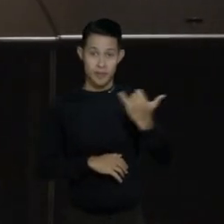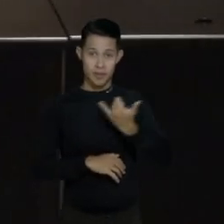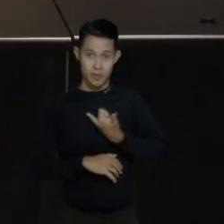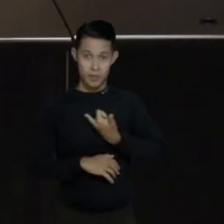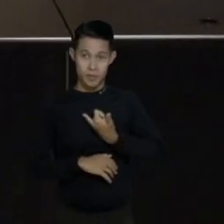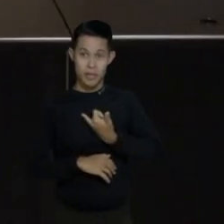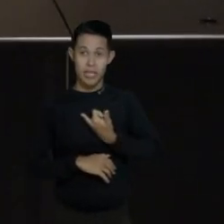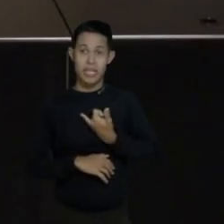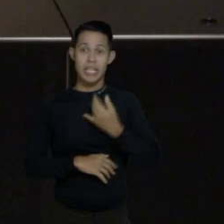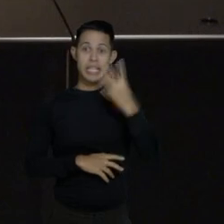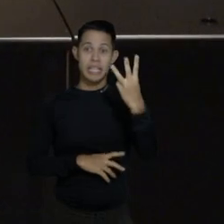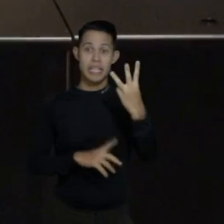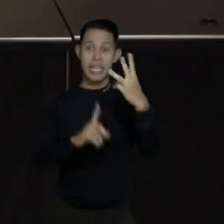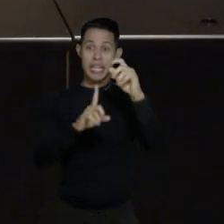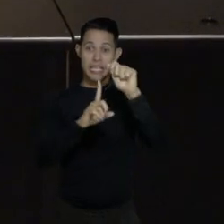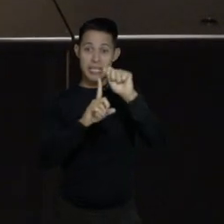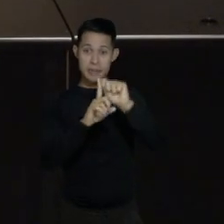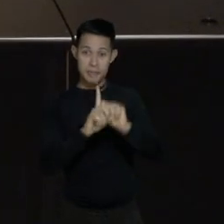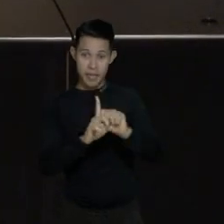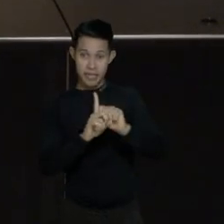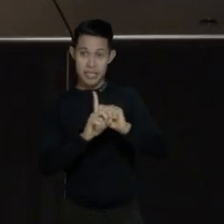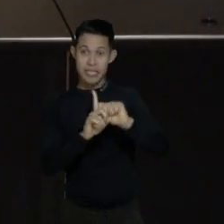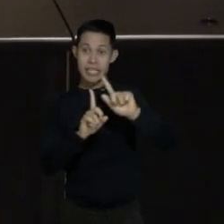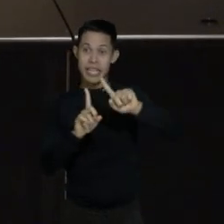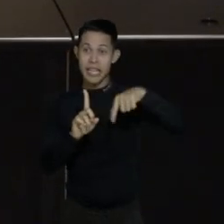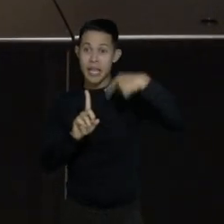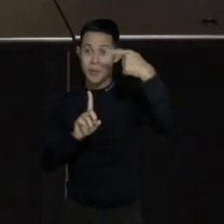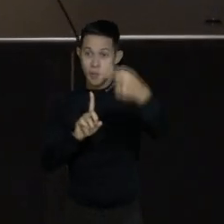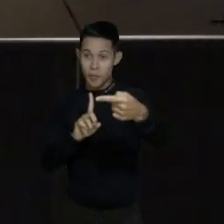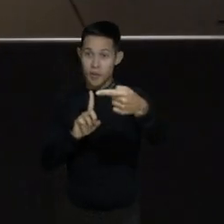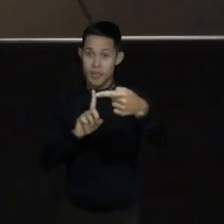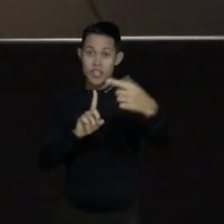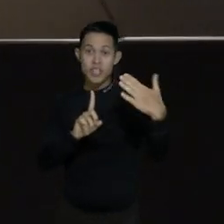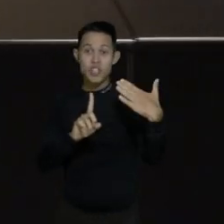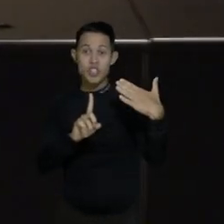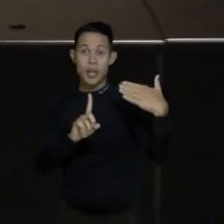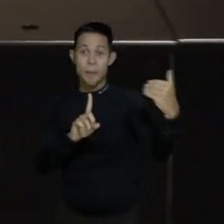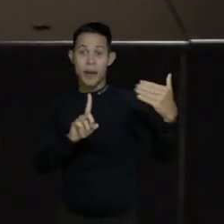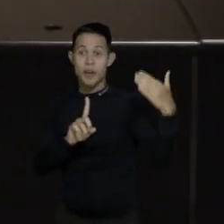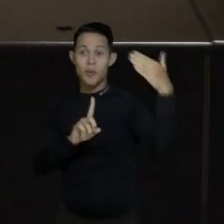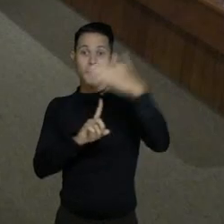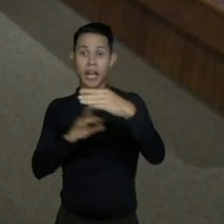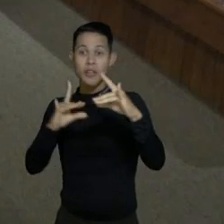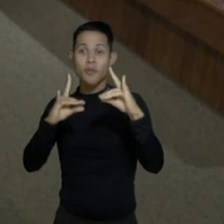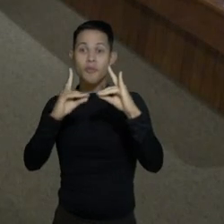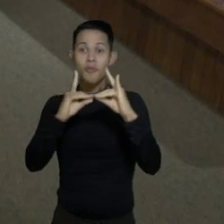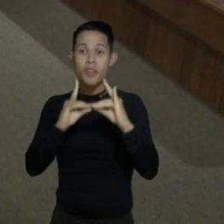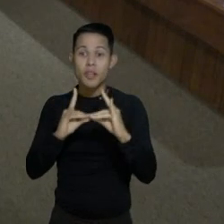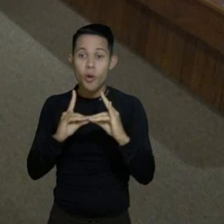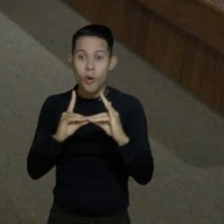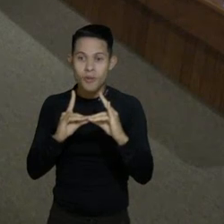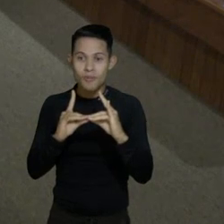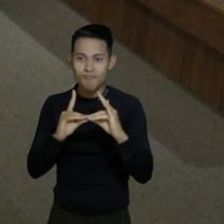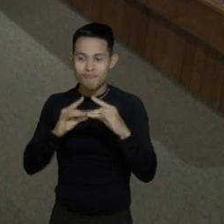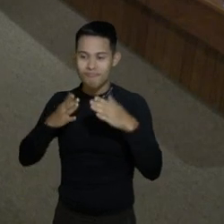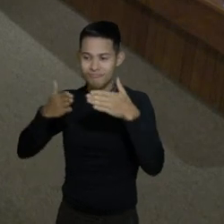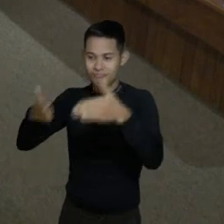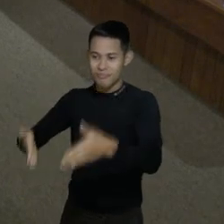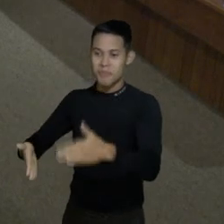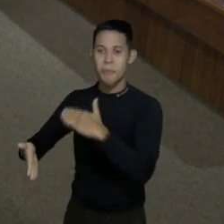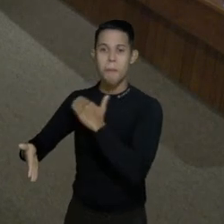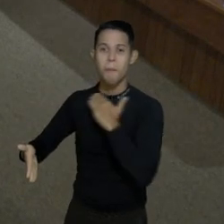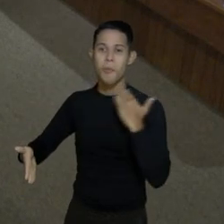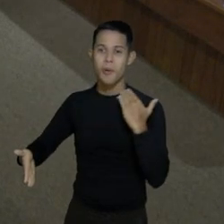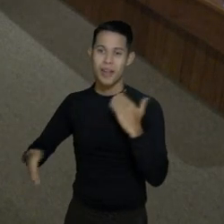velório porque ele morreu no assalto o triste não é ele ter Lógico que é triste ele ter morrido mas